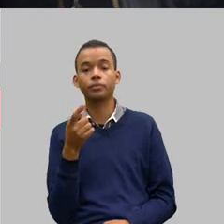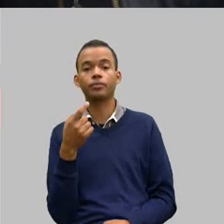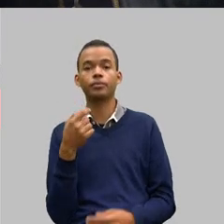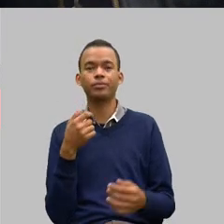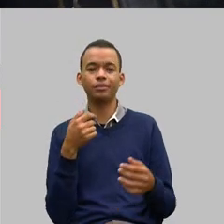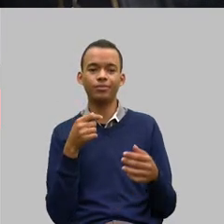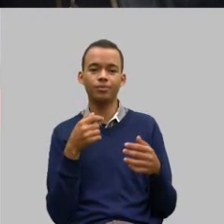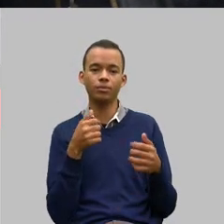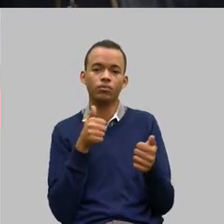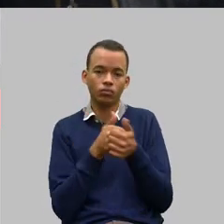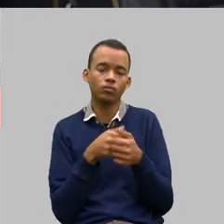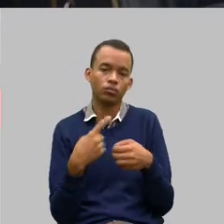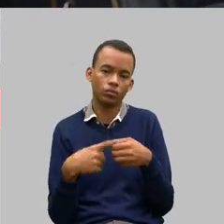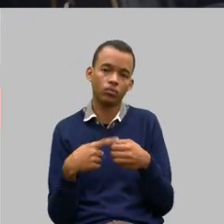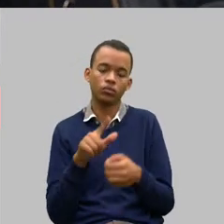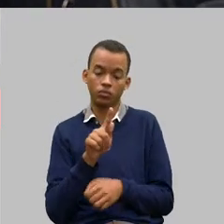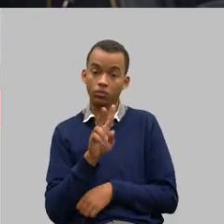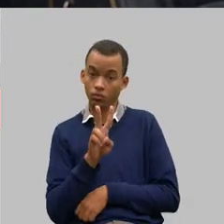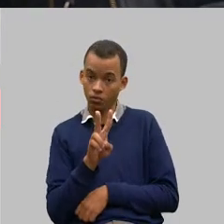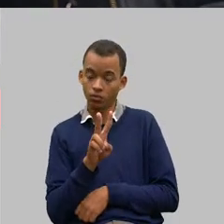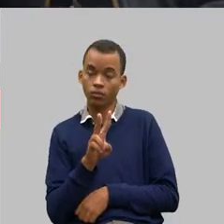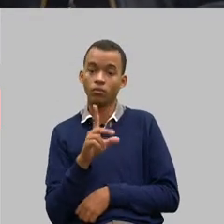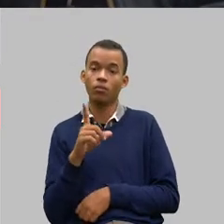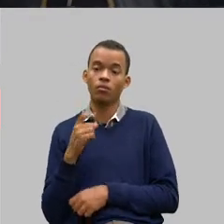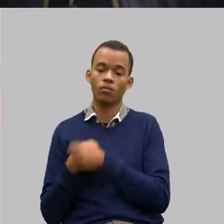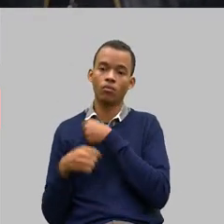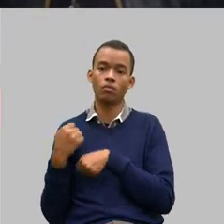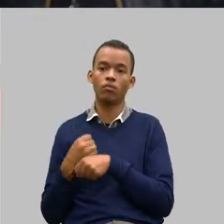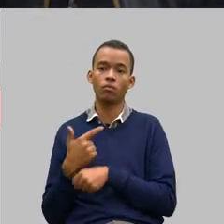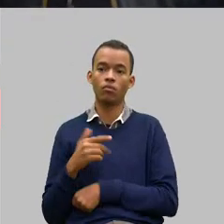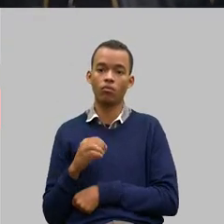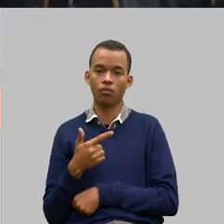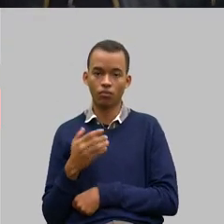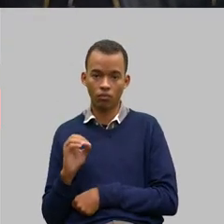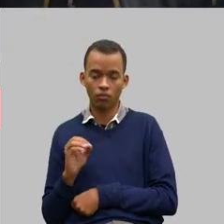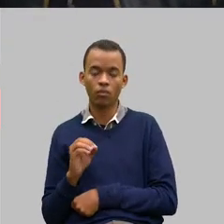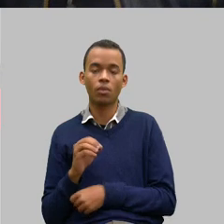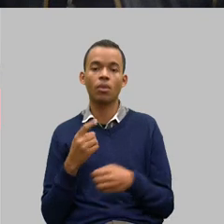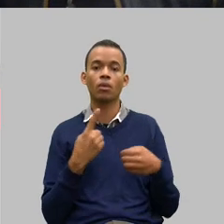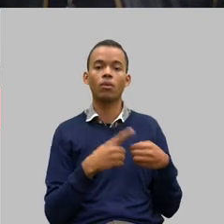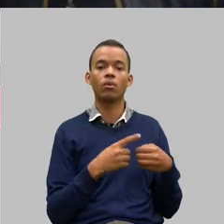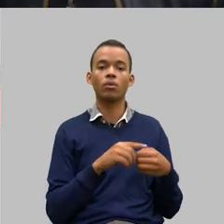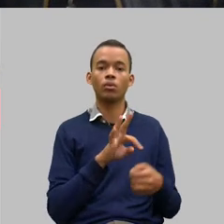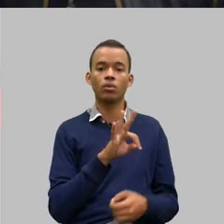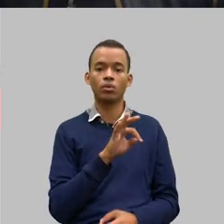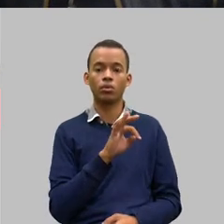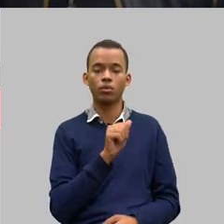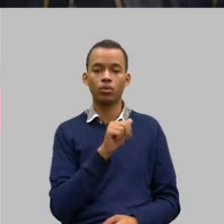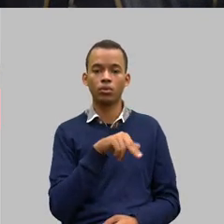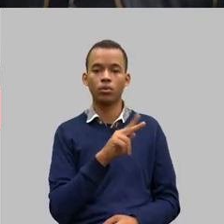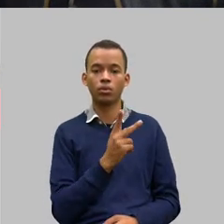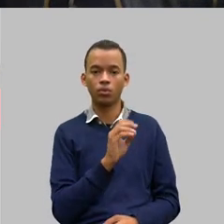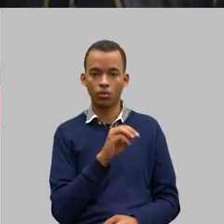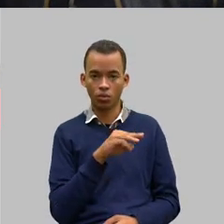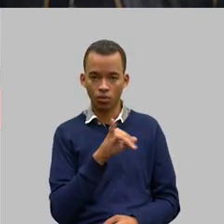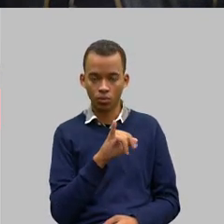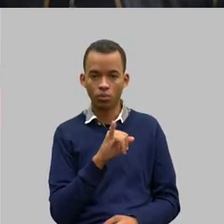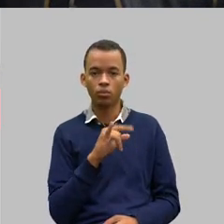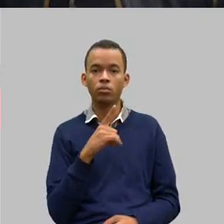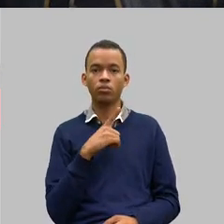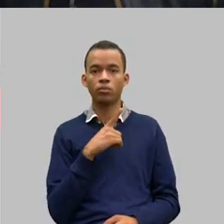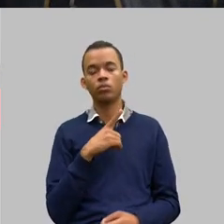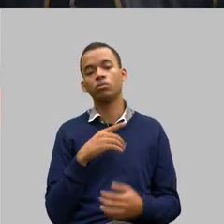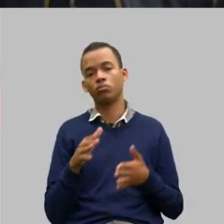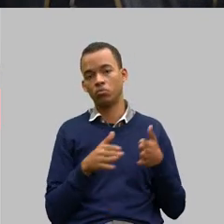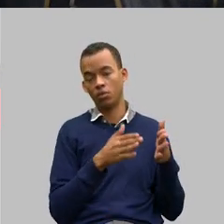de Governador Valadares em 2020 município de taumi e cedeu né ao estado uma MG era